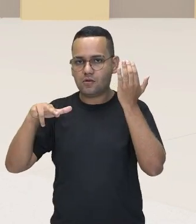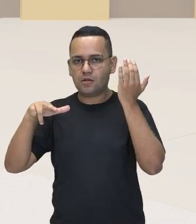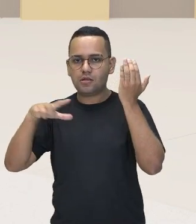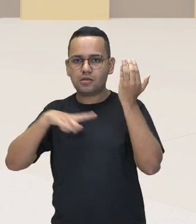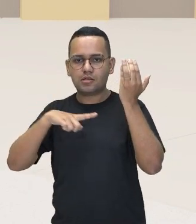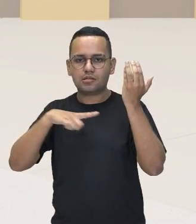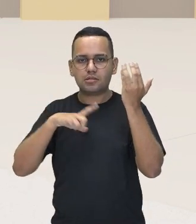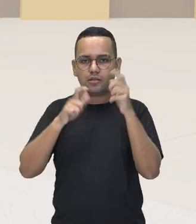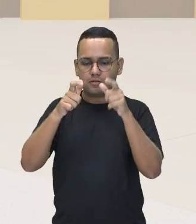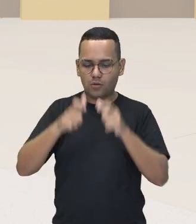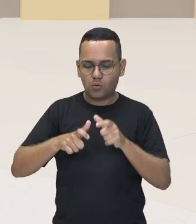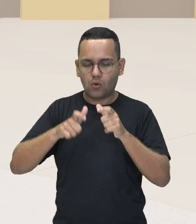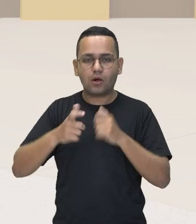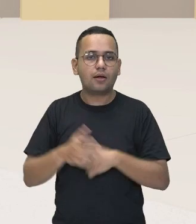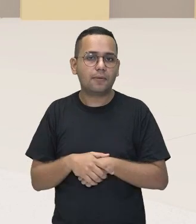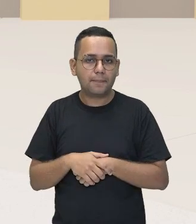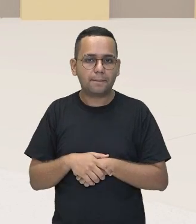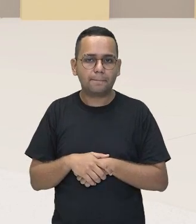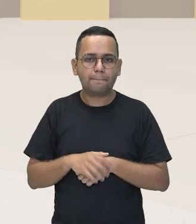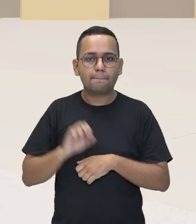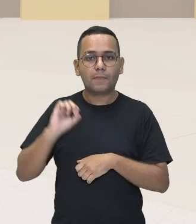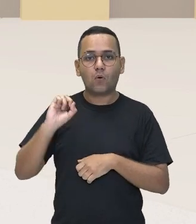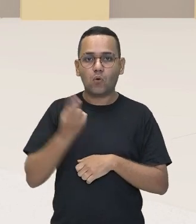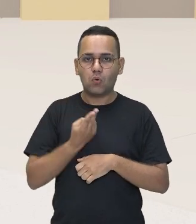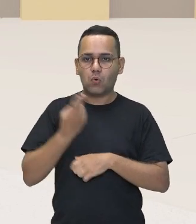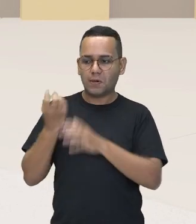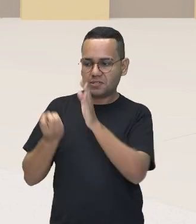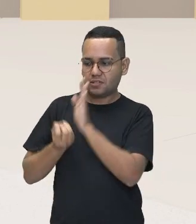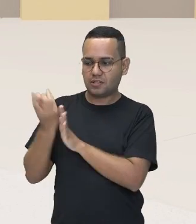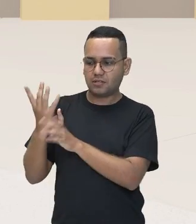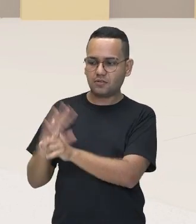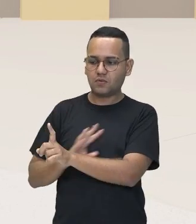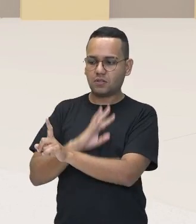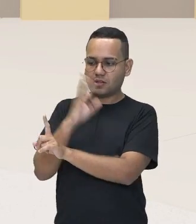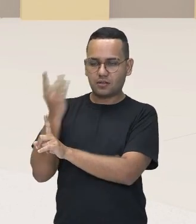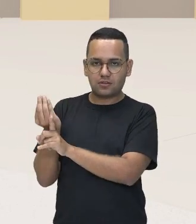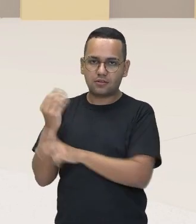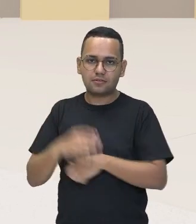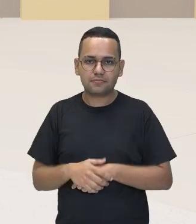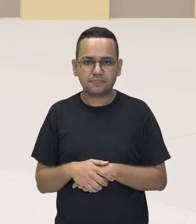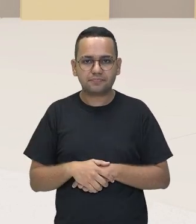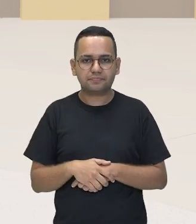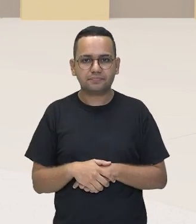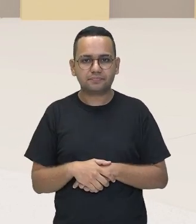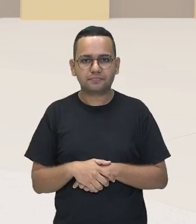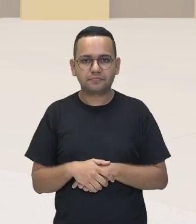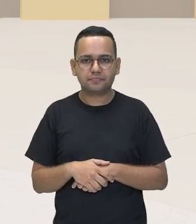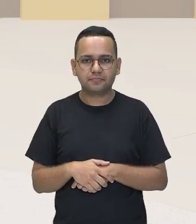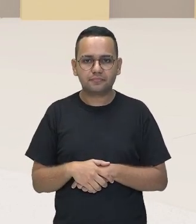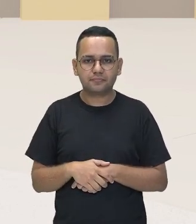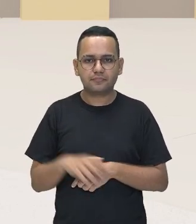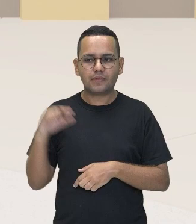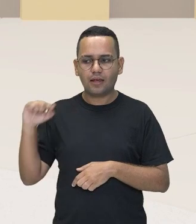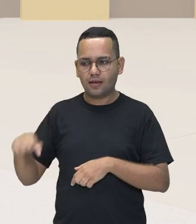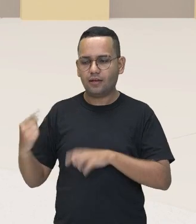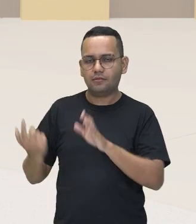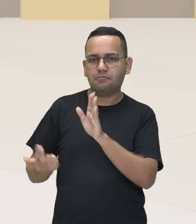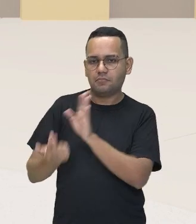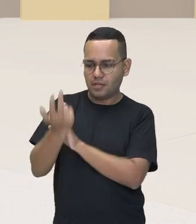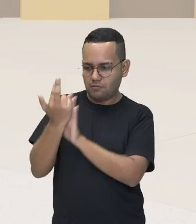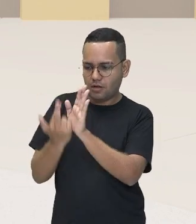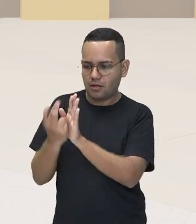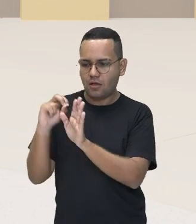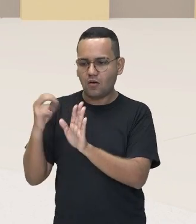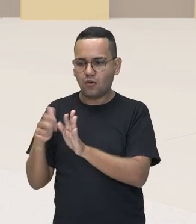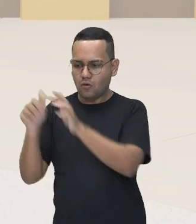na tua comunidade, as expressões artísticas, né? Então, de pessoas que fazem quadros, que fazem